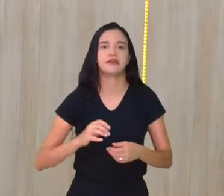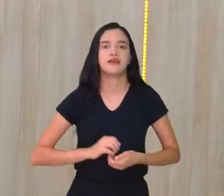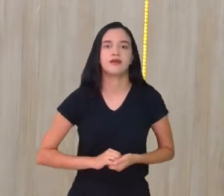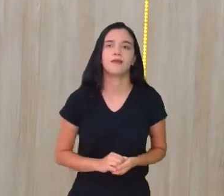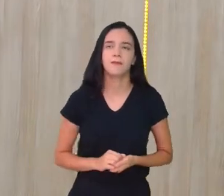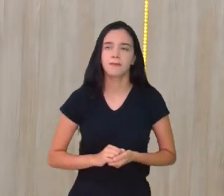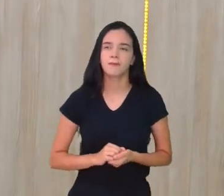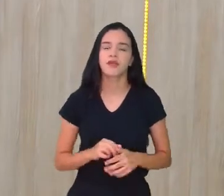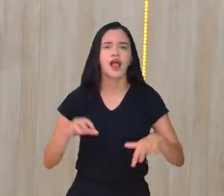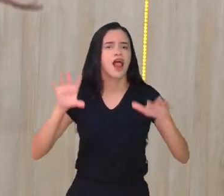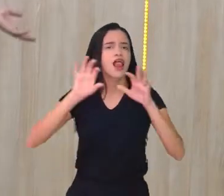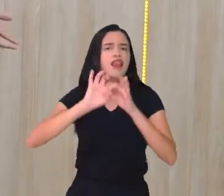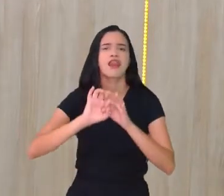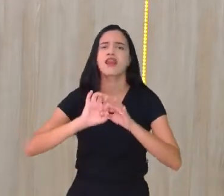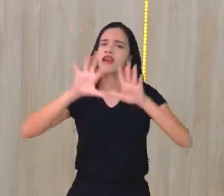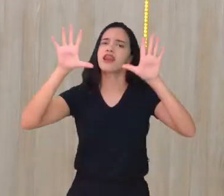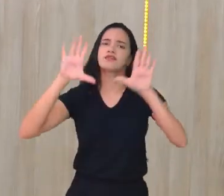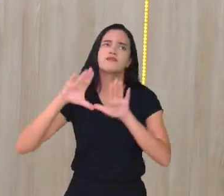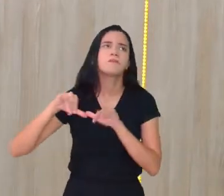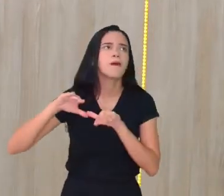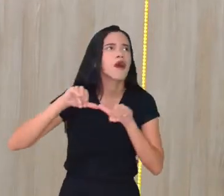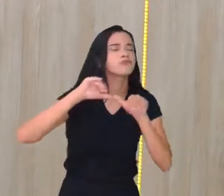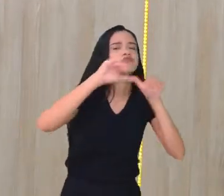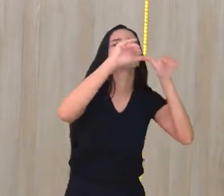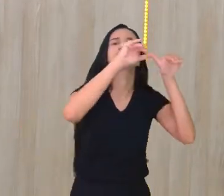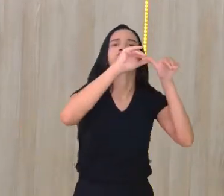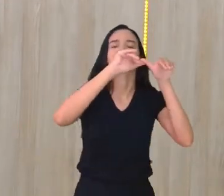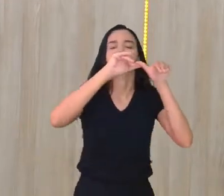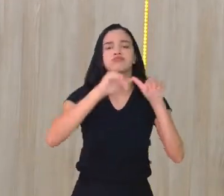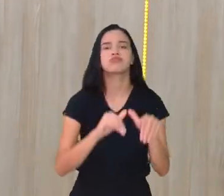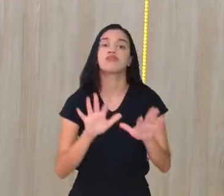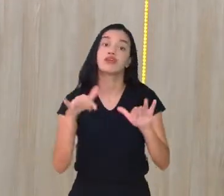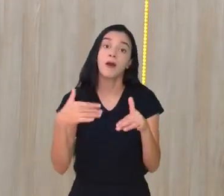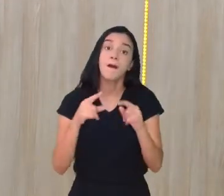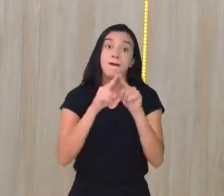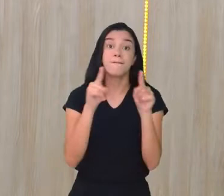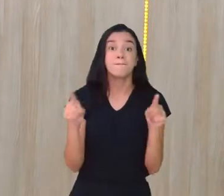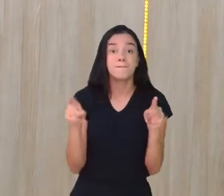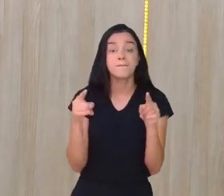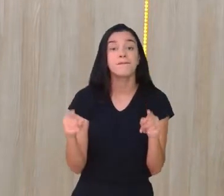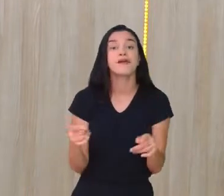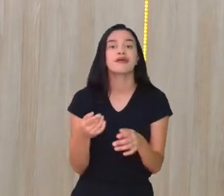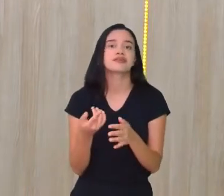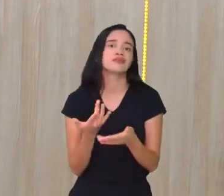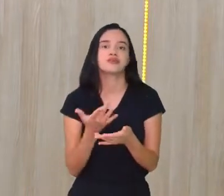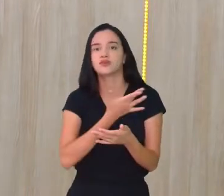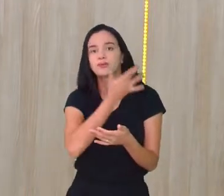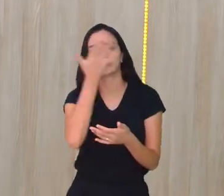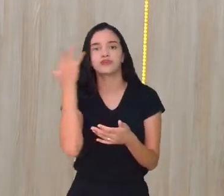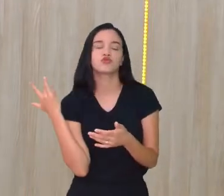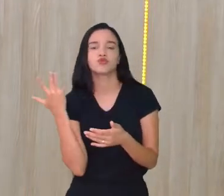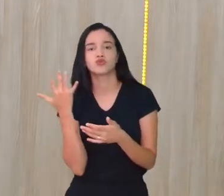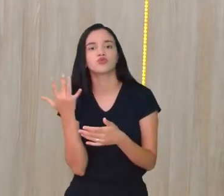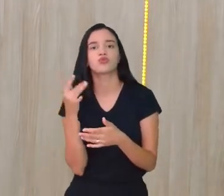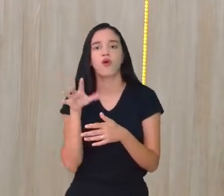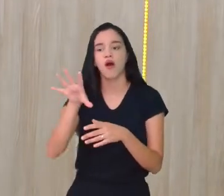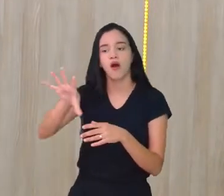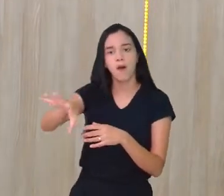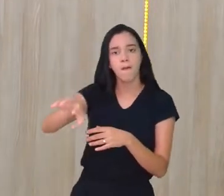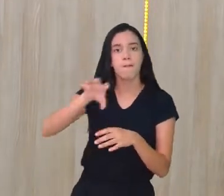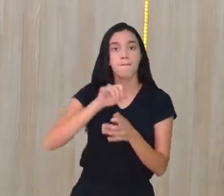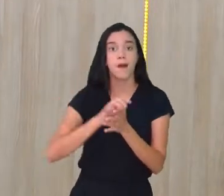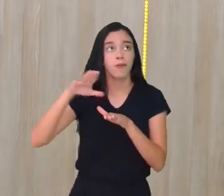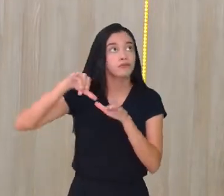né, livre para voar, e aí você acaba criando ele enjaulado, tirando ele daquele ambiente